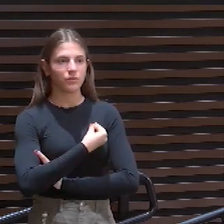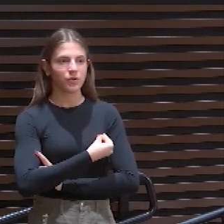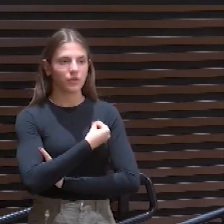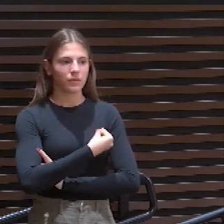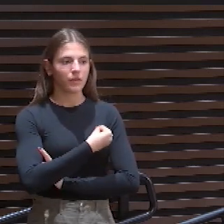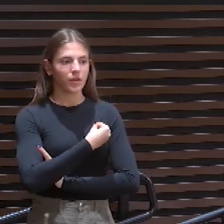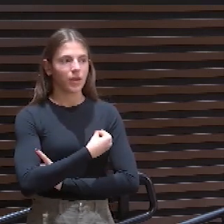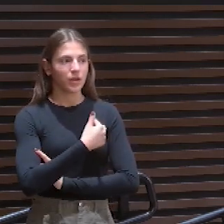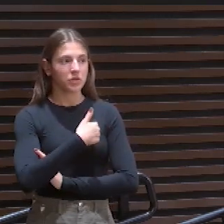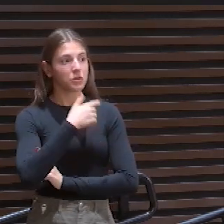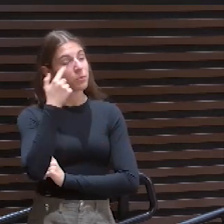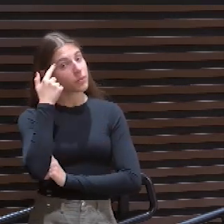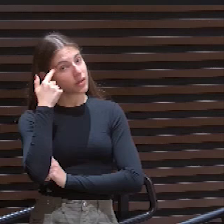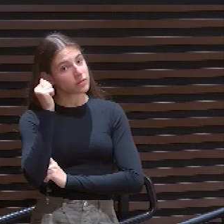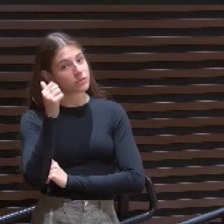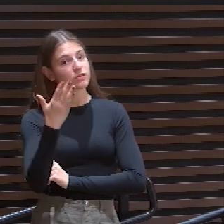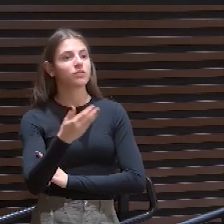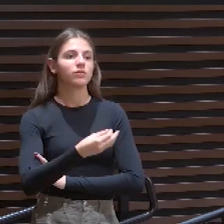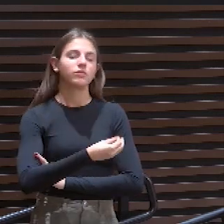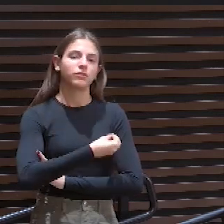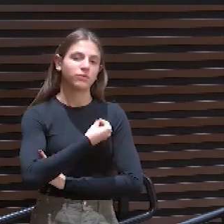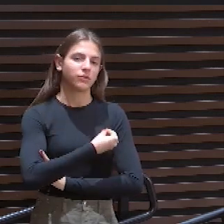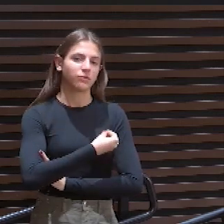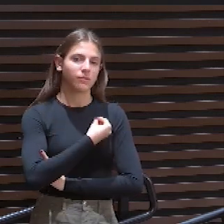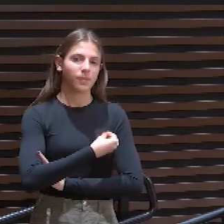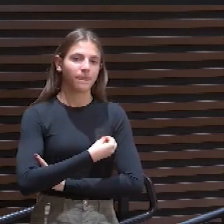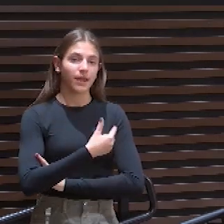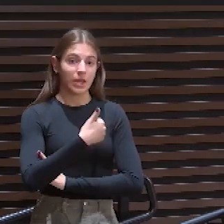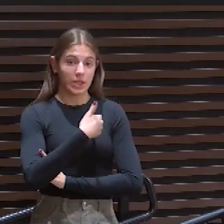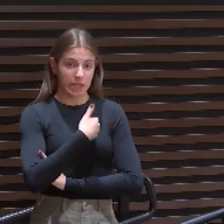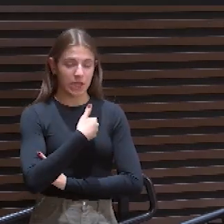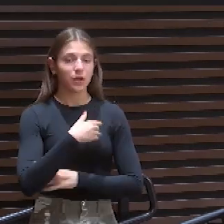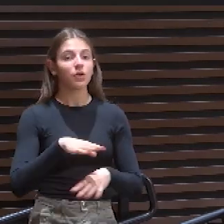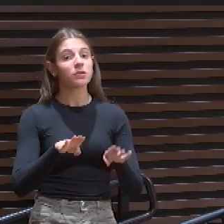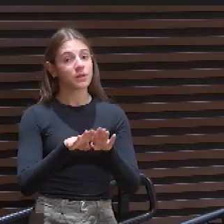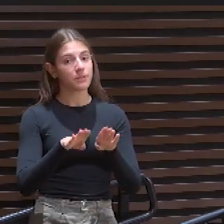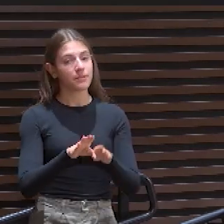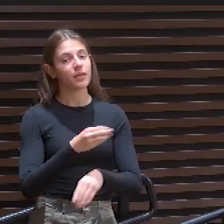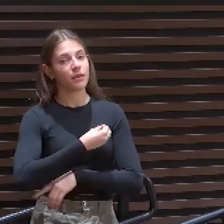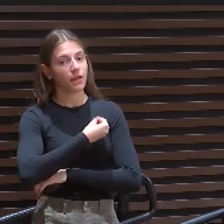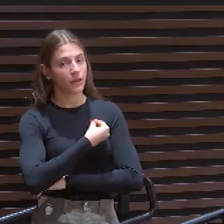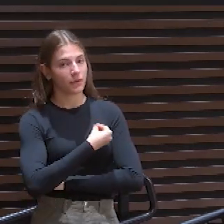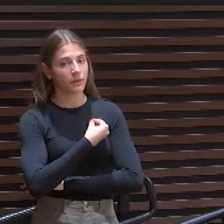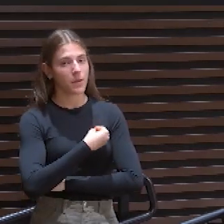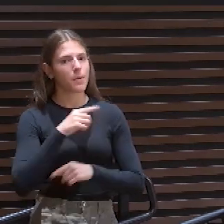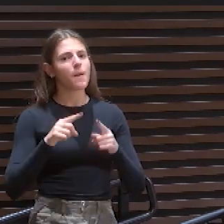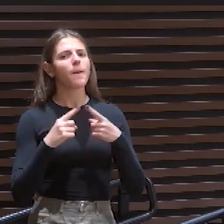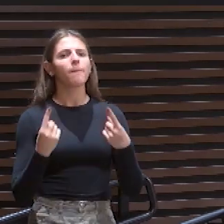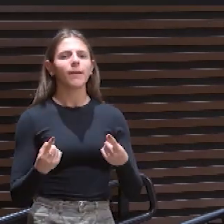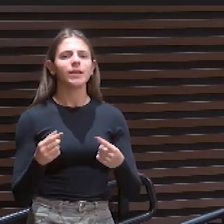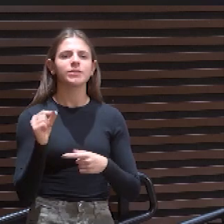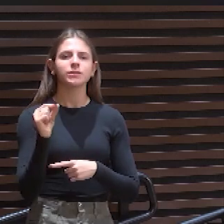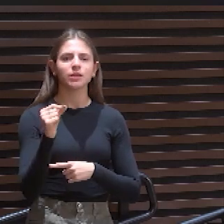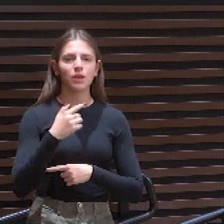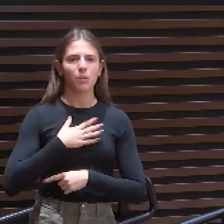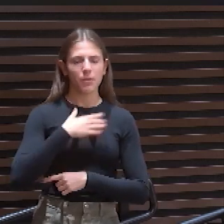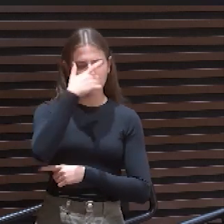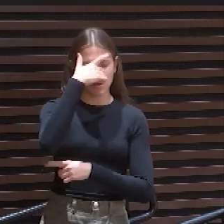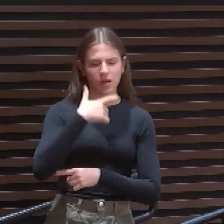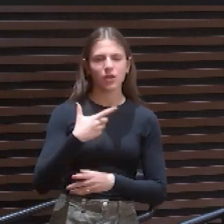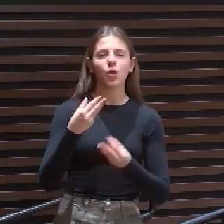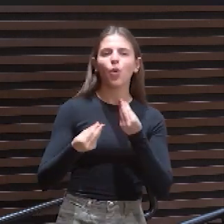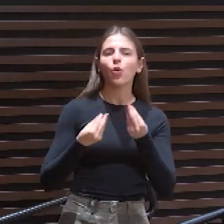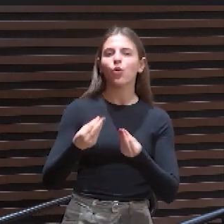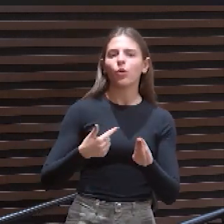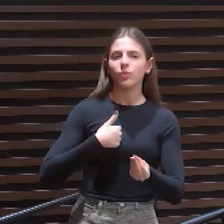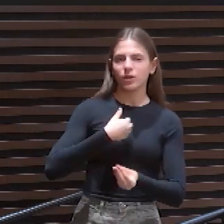Penso, existo. E aqui também eu existo. Mas qual é a minha identidade? Como é que eu existo? E